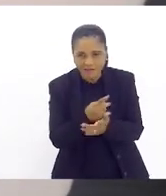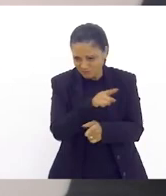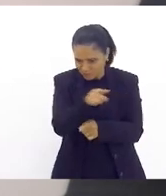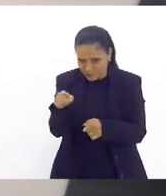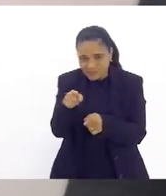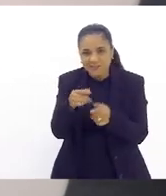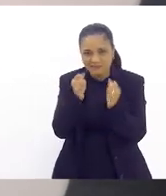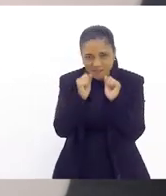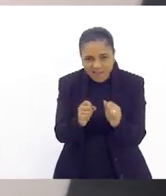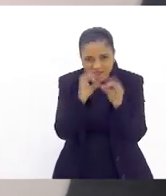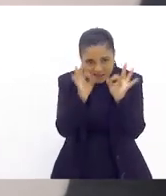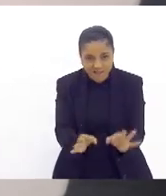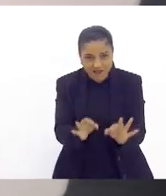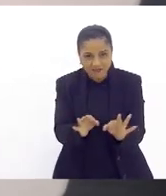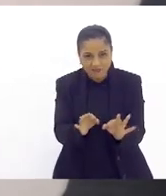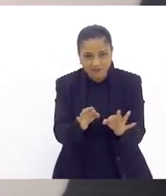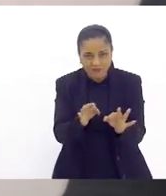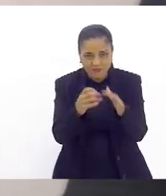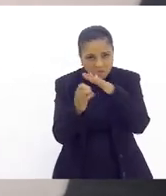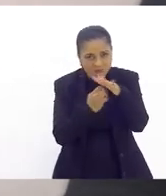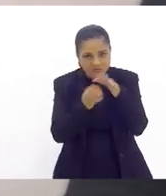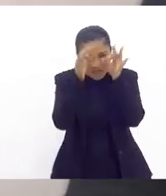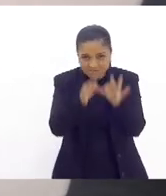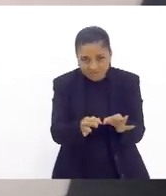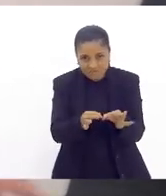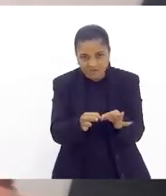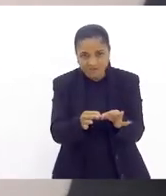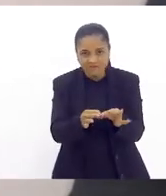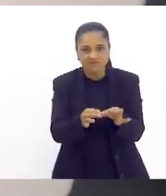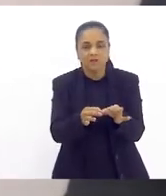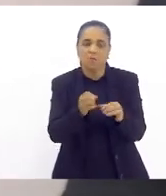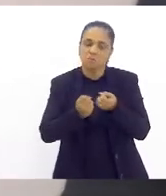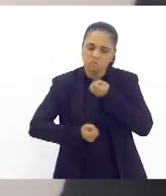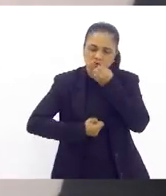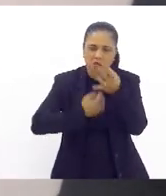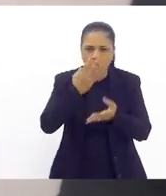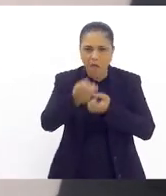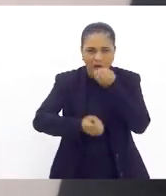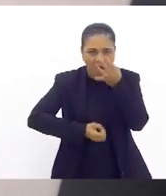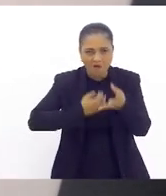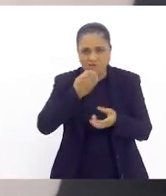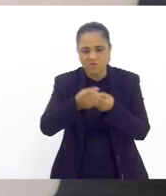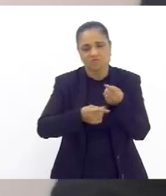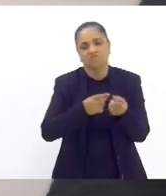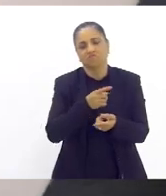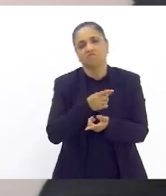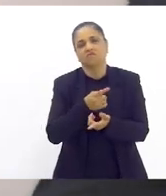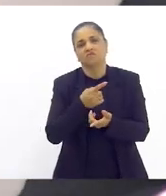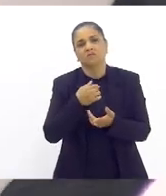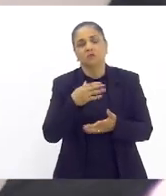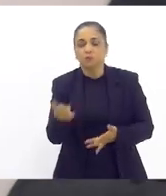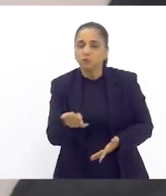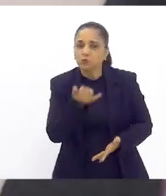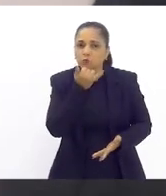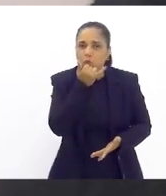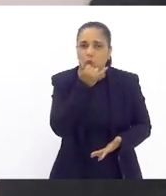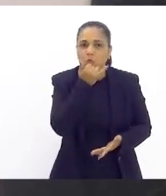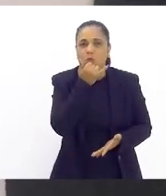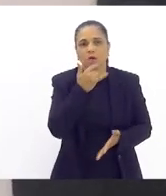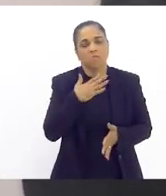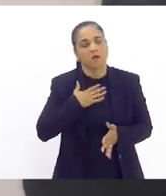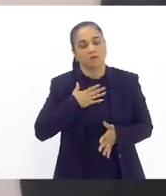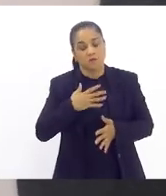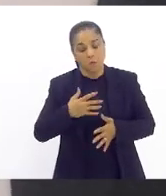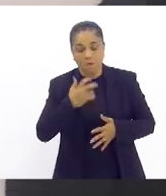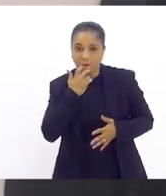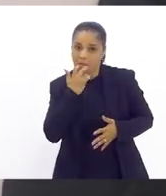Vocês estão errados Vocês estão errados então fica aqui o meu desabafo Presidente Me desculpe a gente acaba